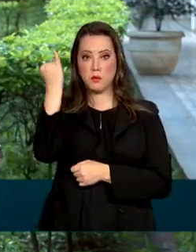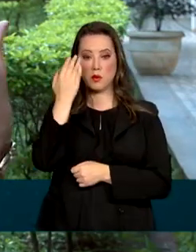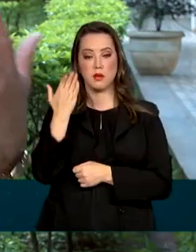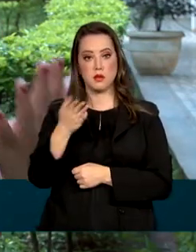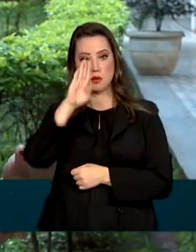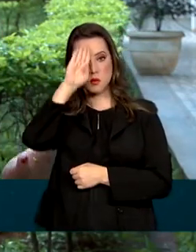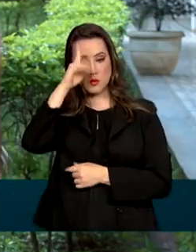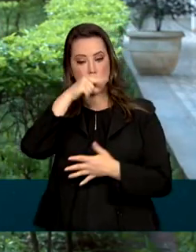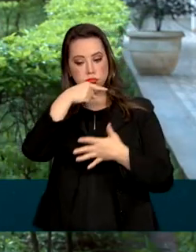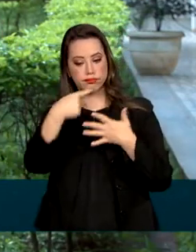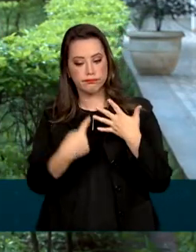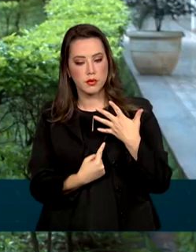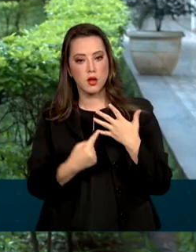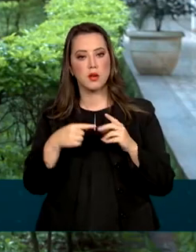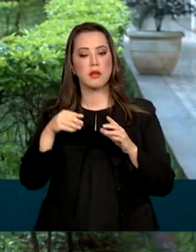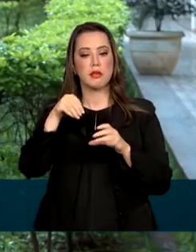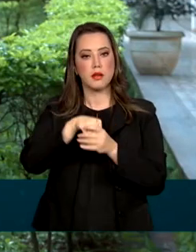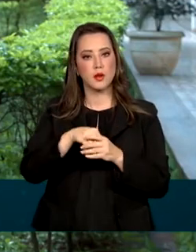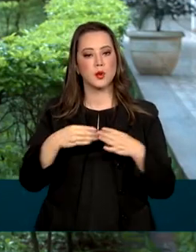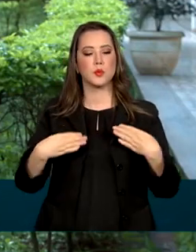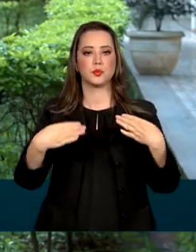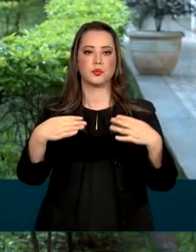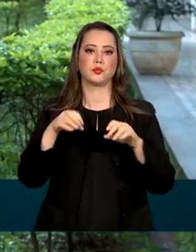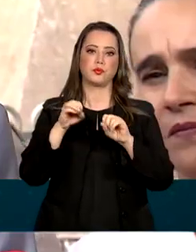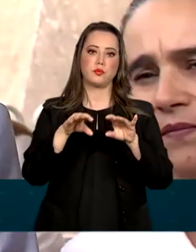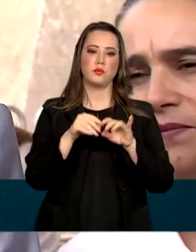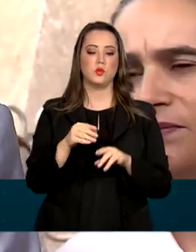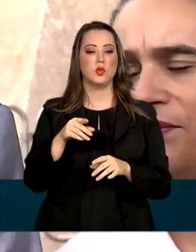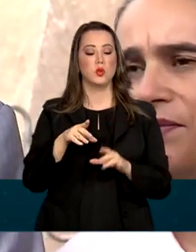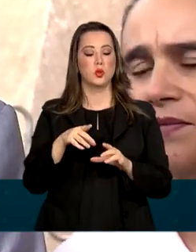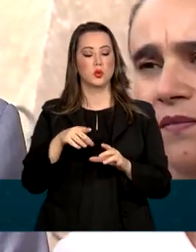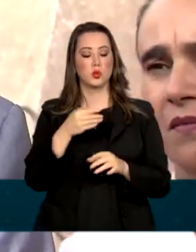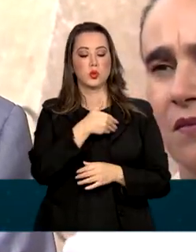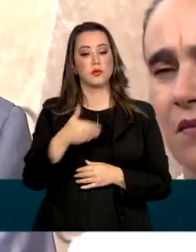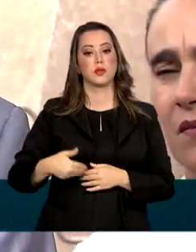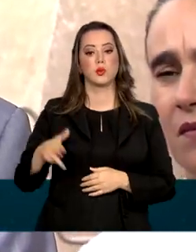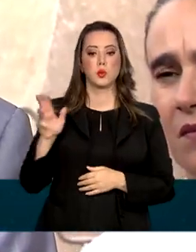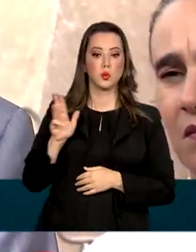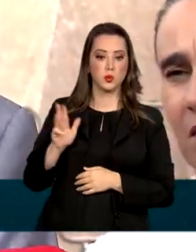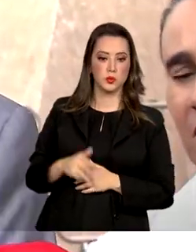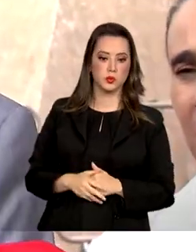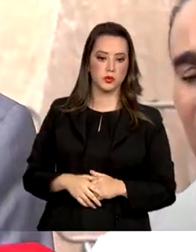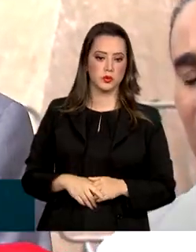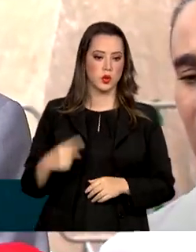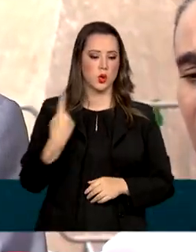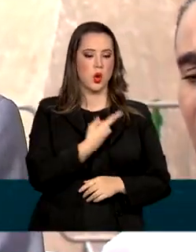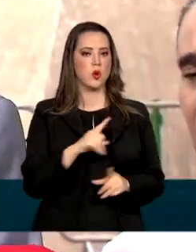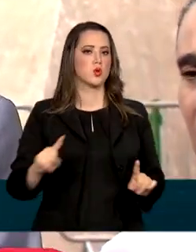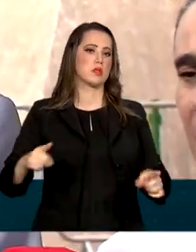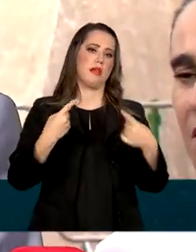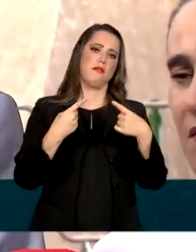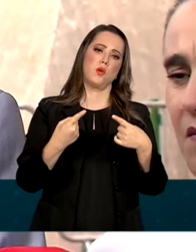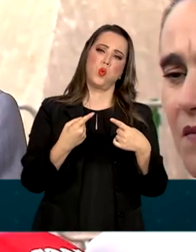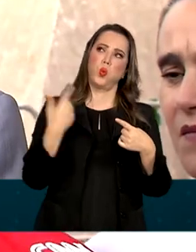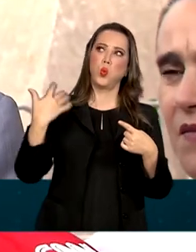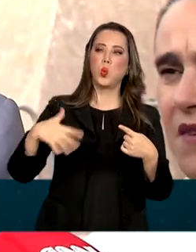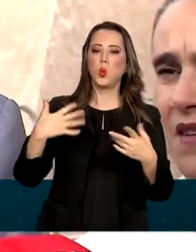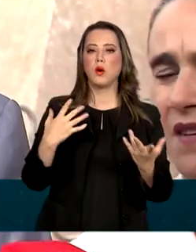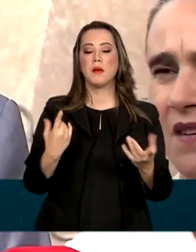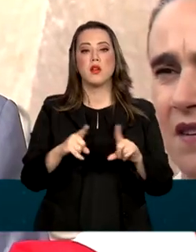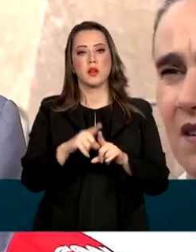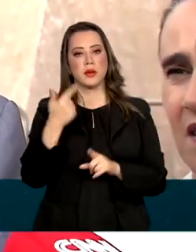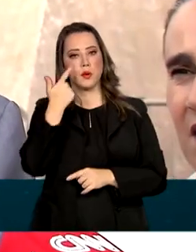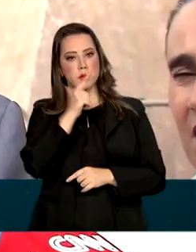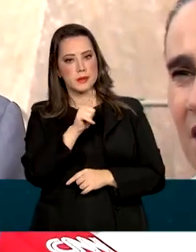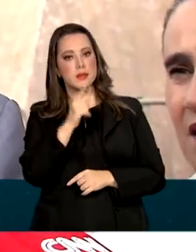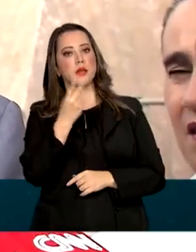algumas prioridades do Ministério da Educação no governo Lula. Os desafios são enormes, já conseguimos recuperar um pouco do orçamento